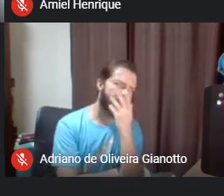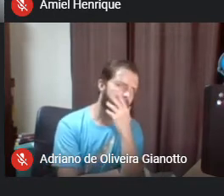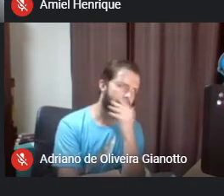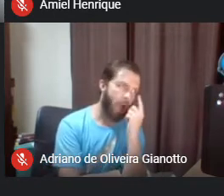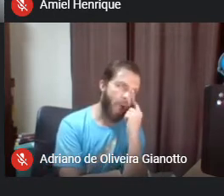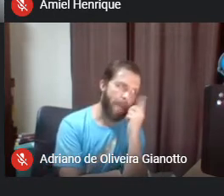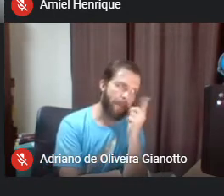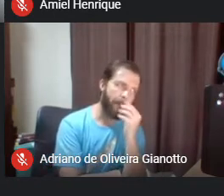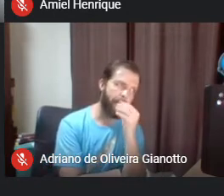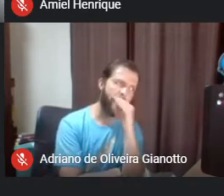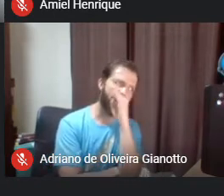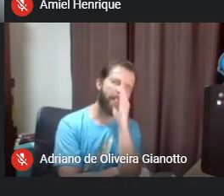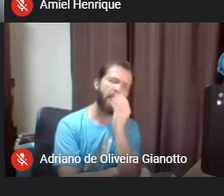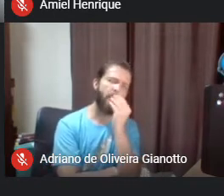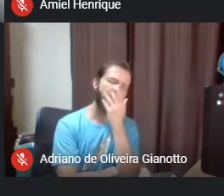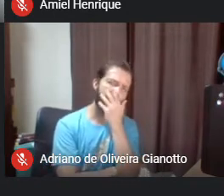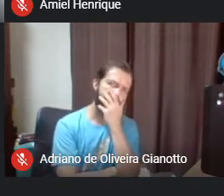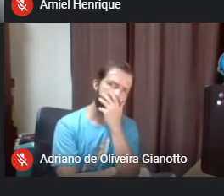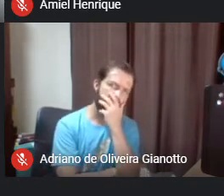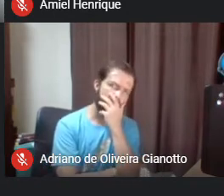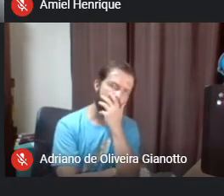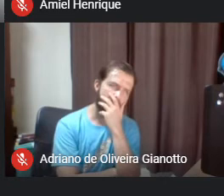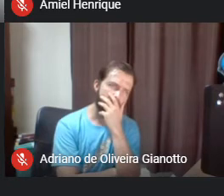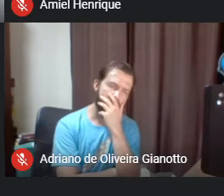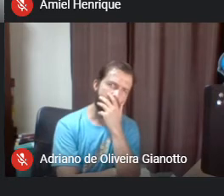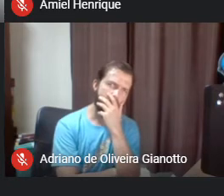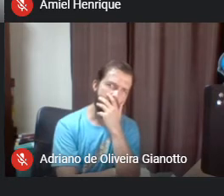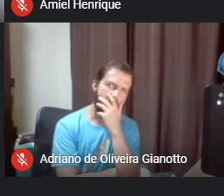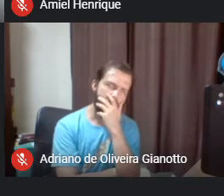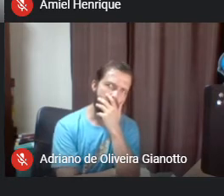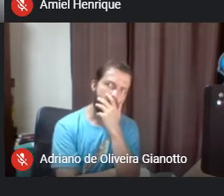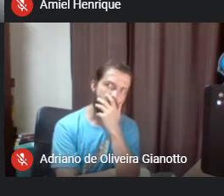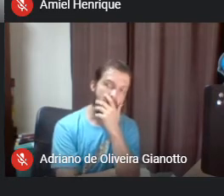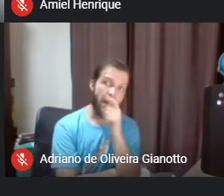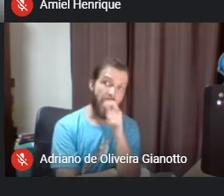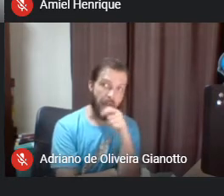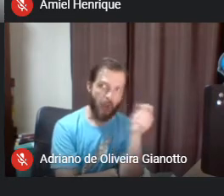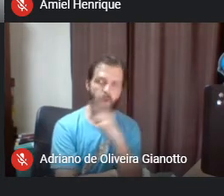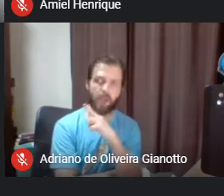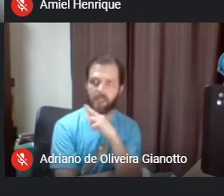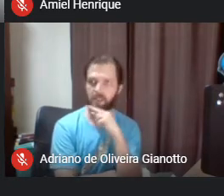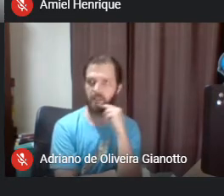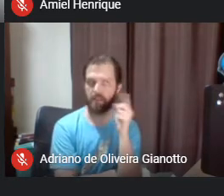como se deu isso? Dê uma olhada.